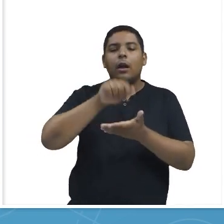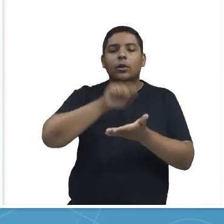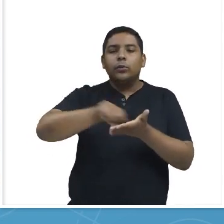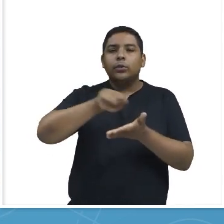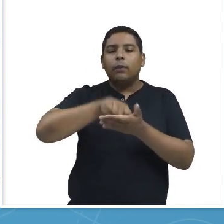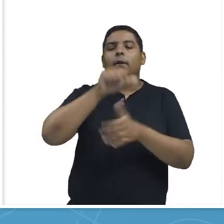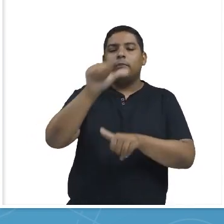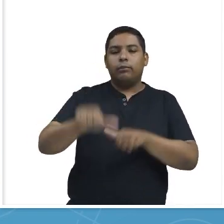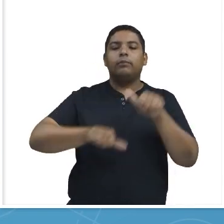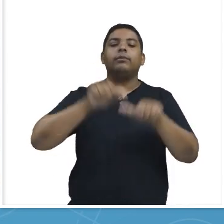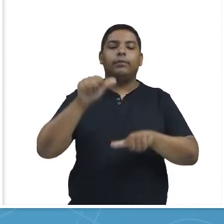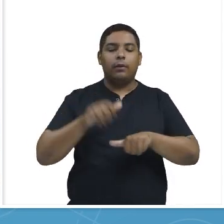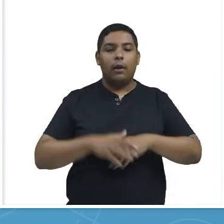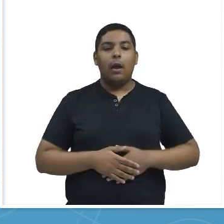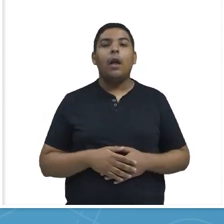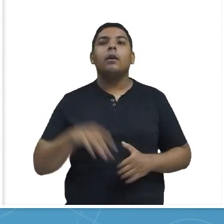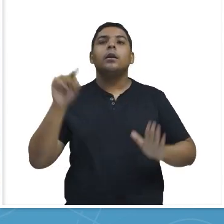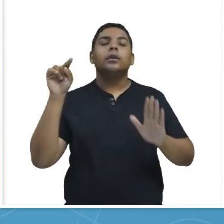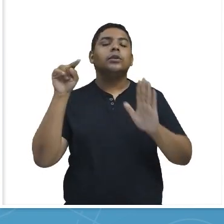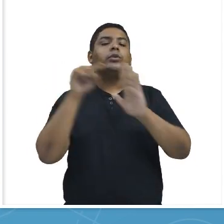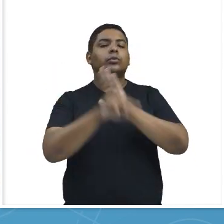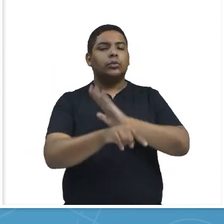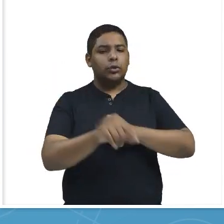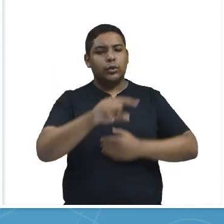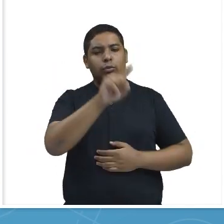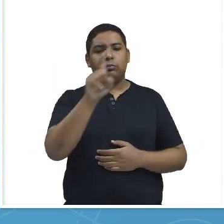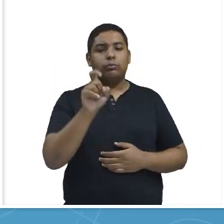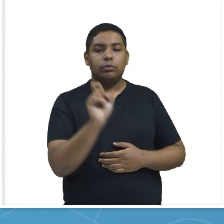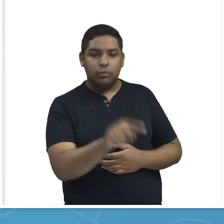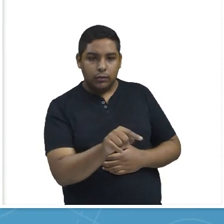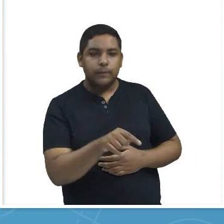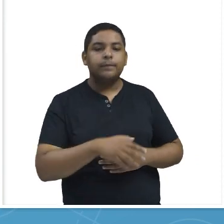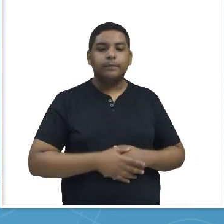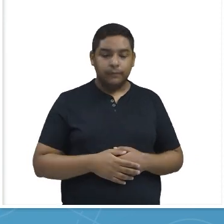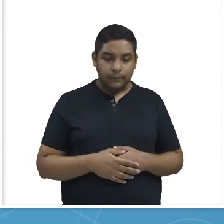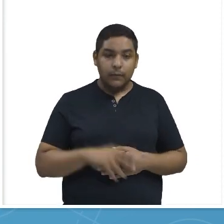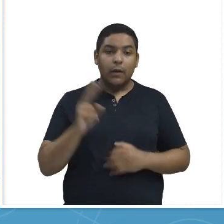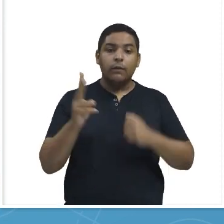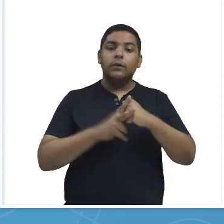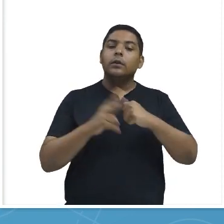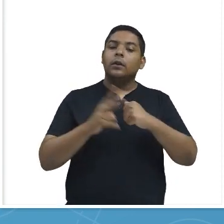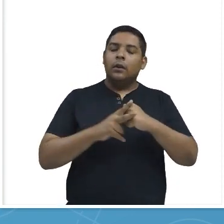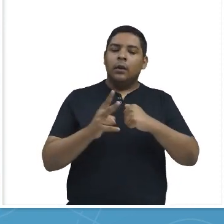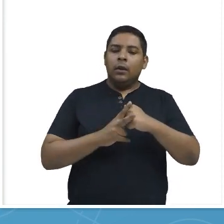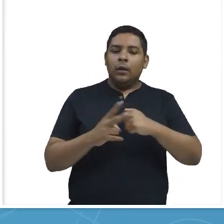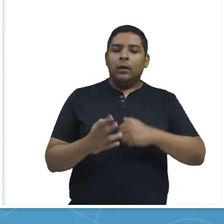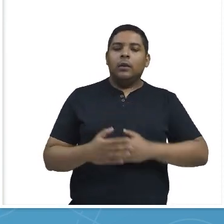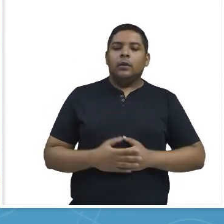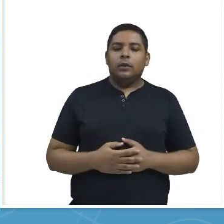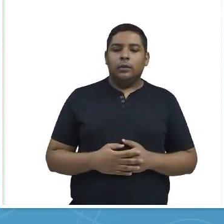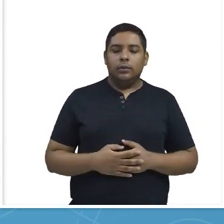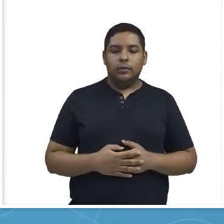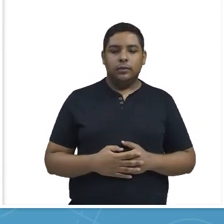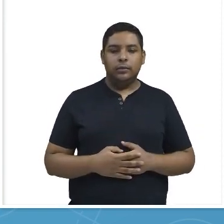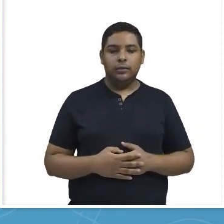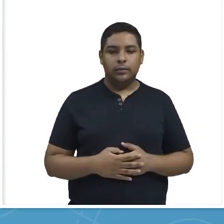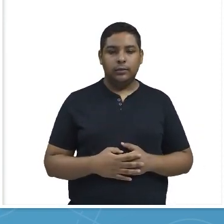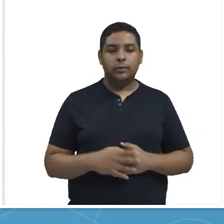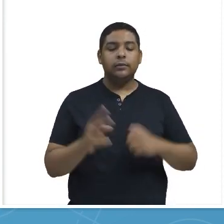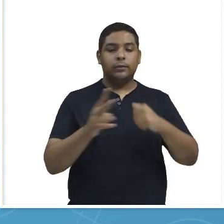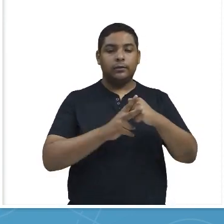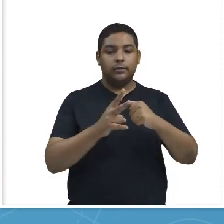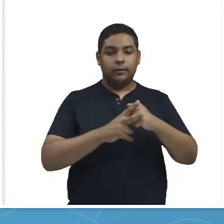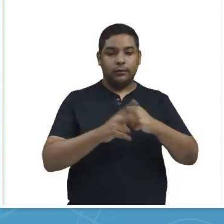interrogativa. Então, observem, está em destaque aqui o verbo to be, porque é ele que vai iniciar a frase. Então, é só você fazer a